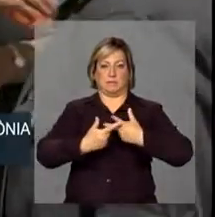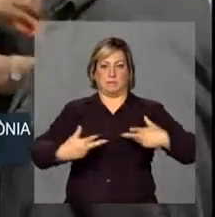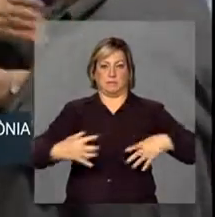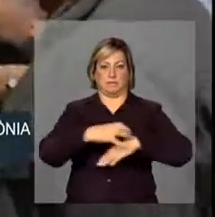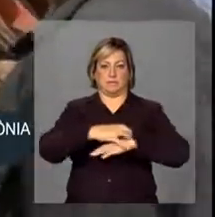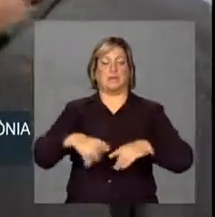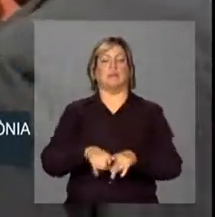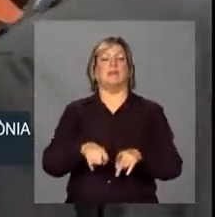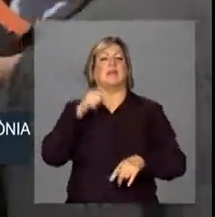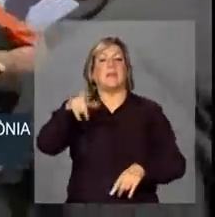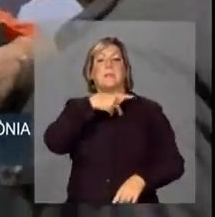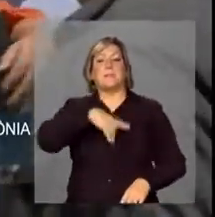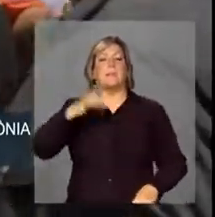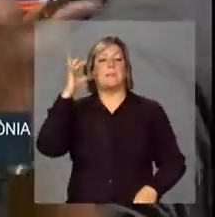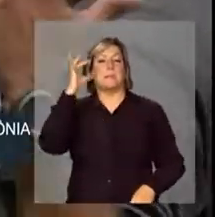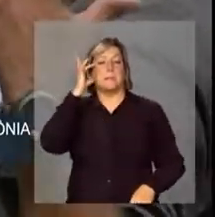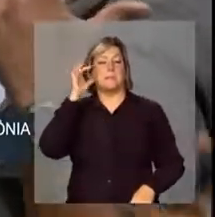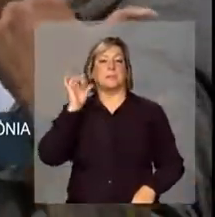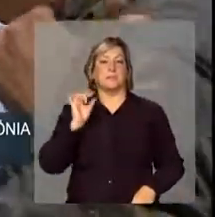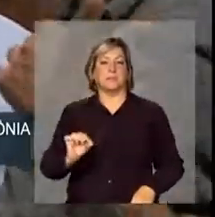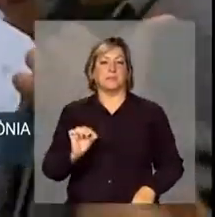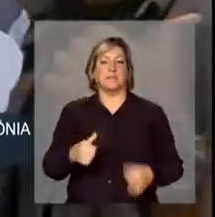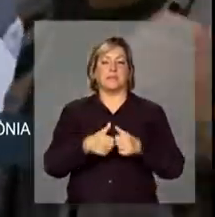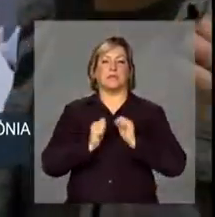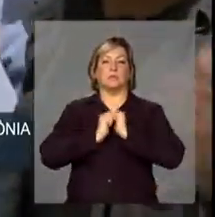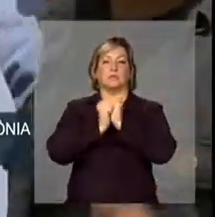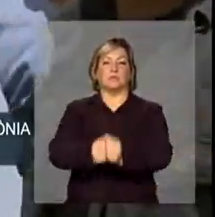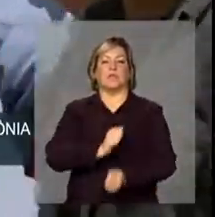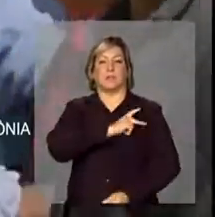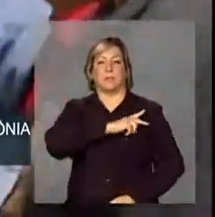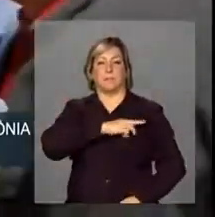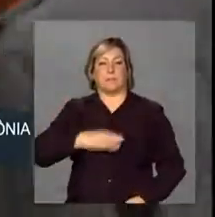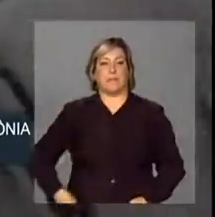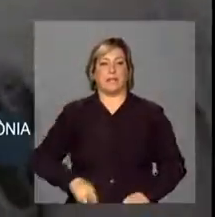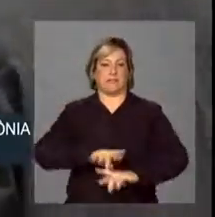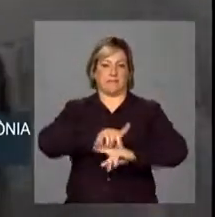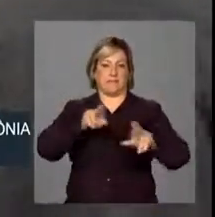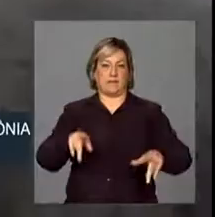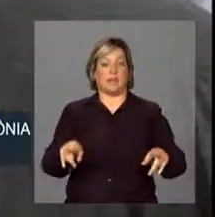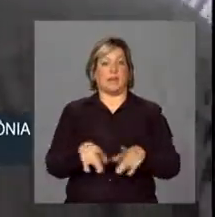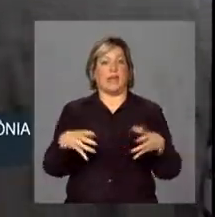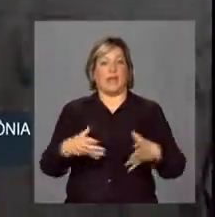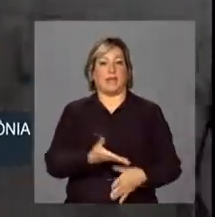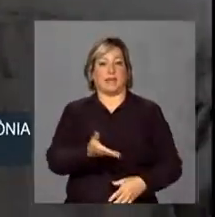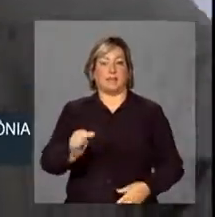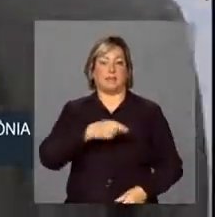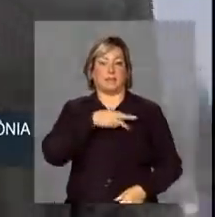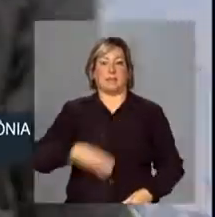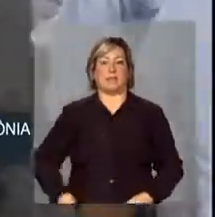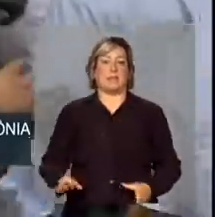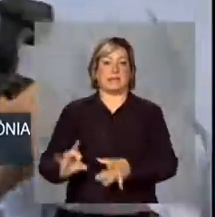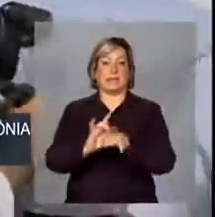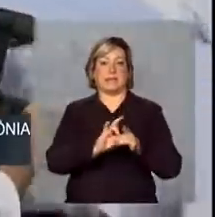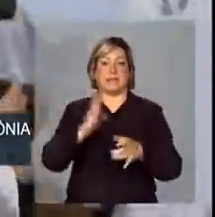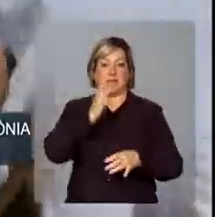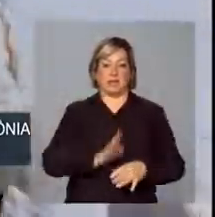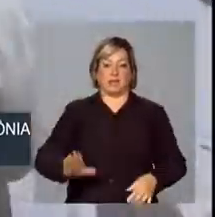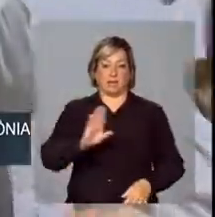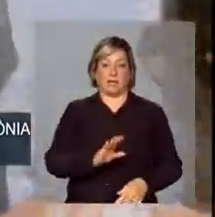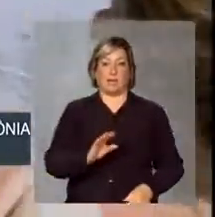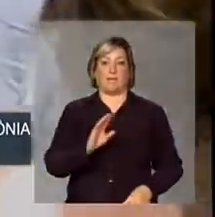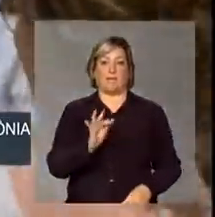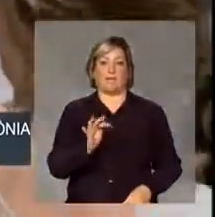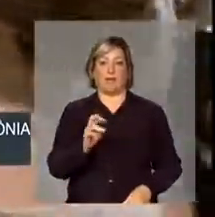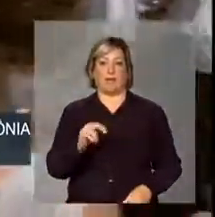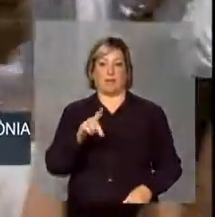está acompanhada de vários ministros entre eles o ministro da integração nacional Fernando